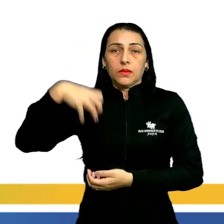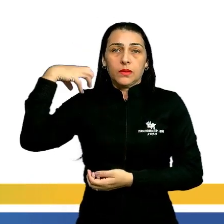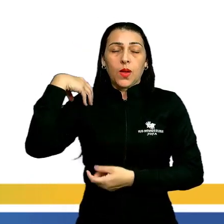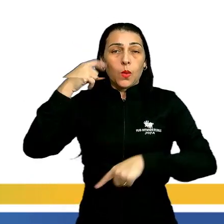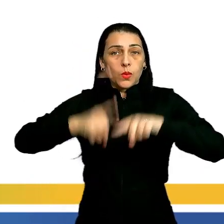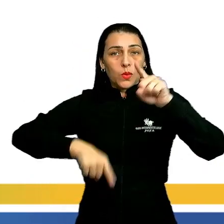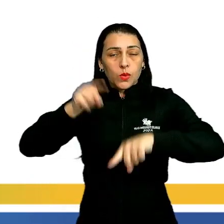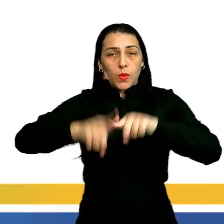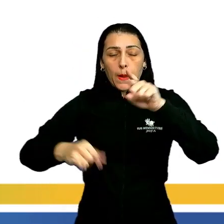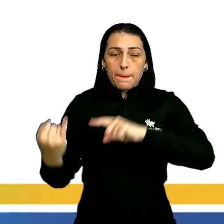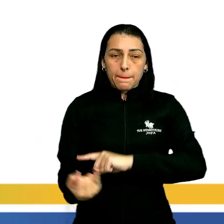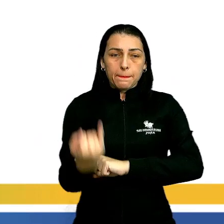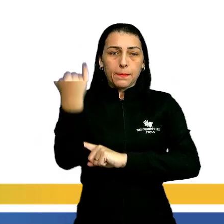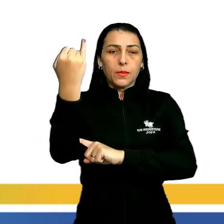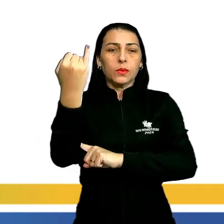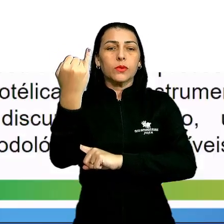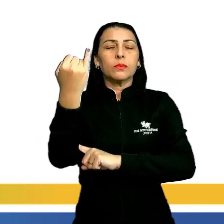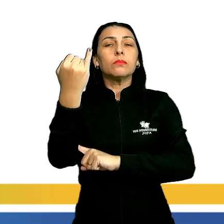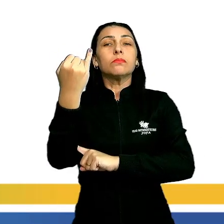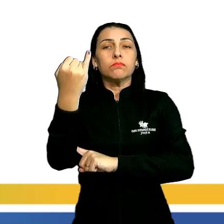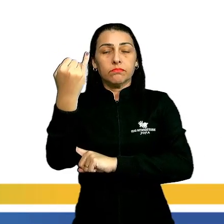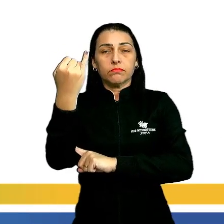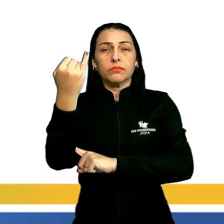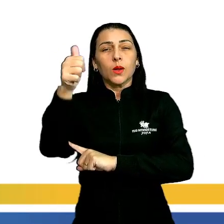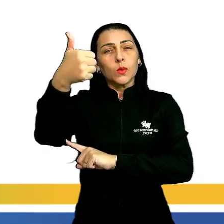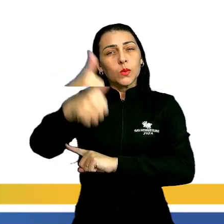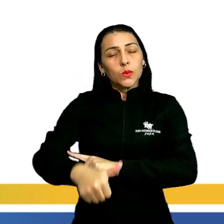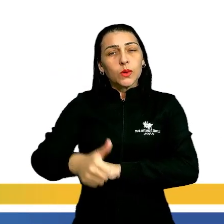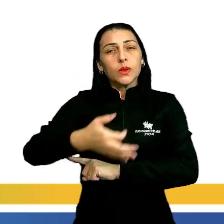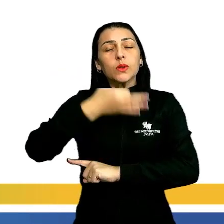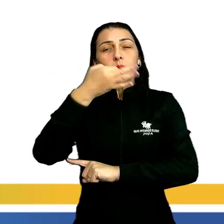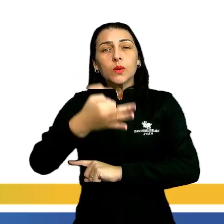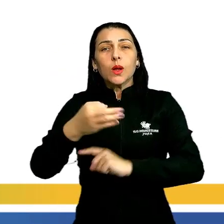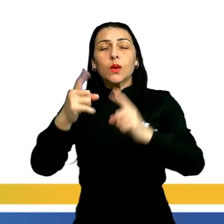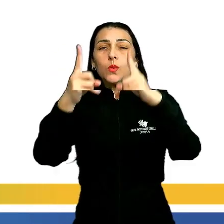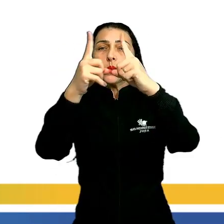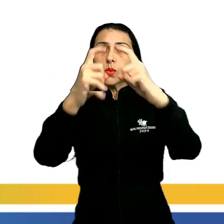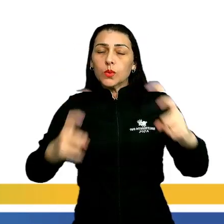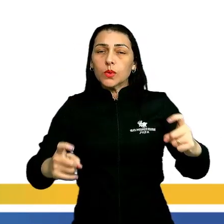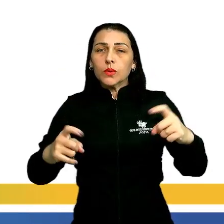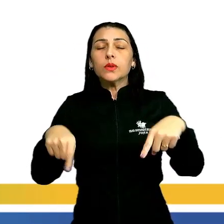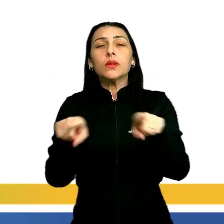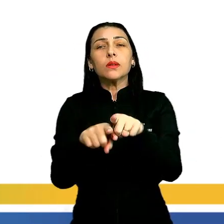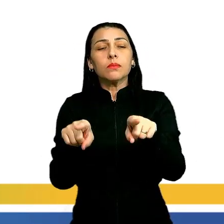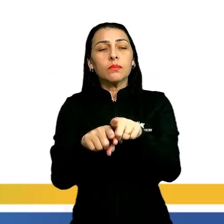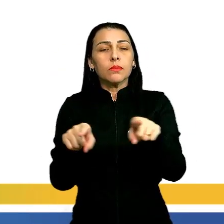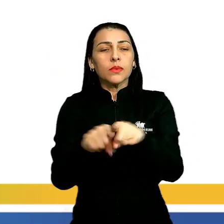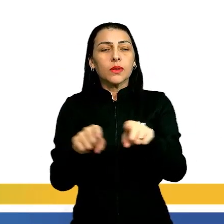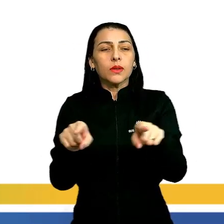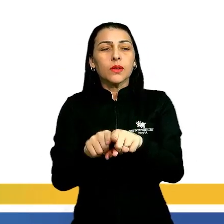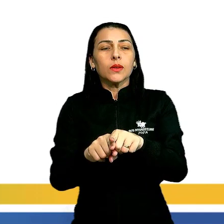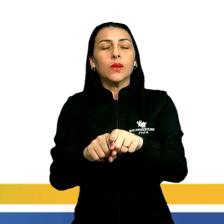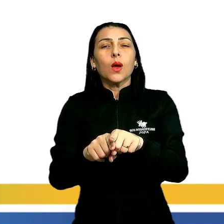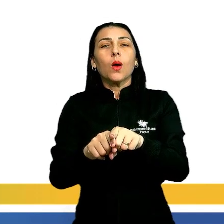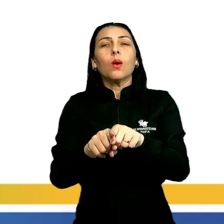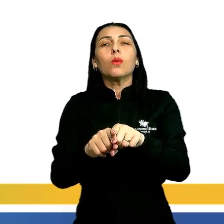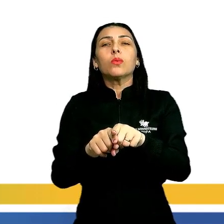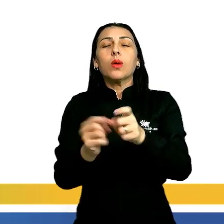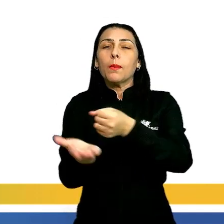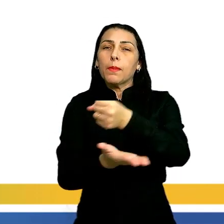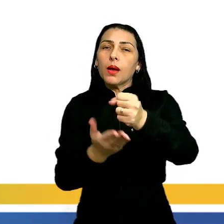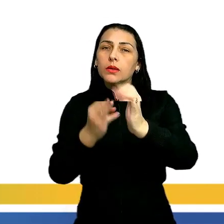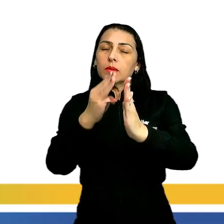um instrumento importante para a avaliação do discurso científico, uma vez que seus